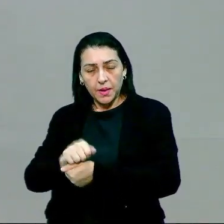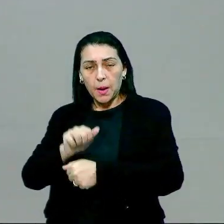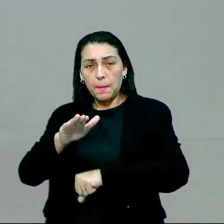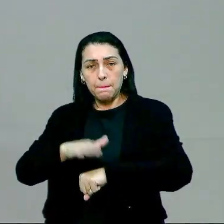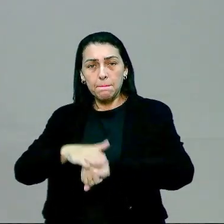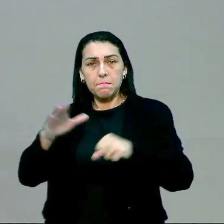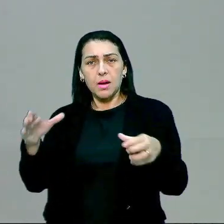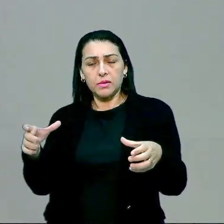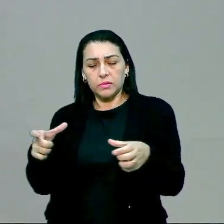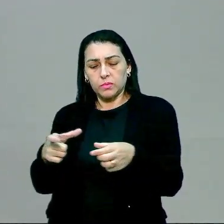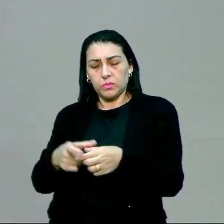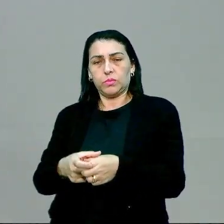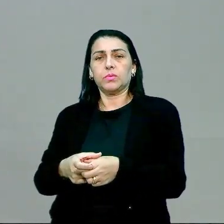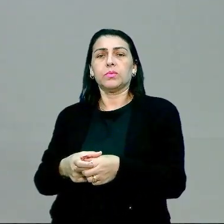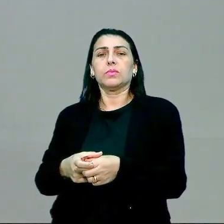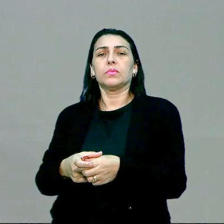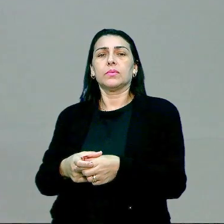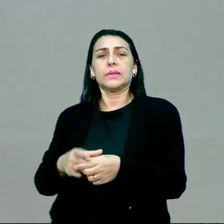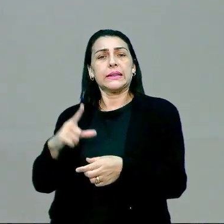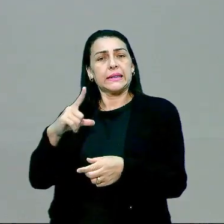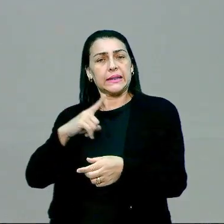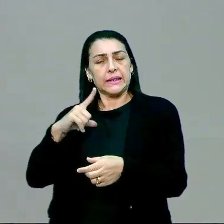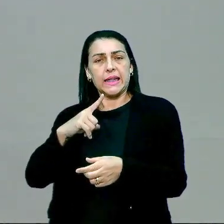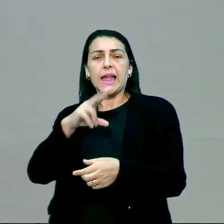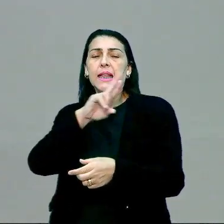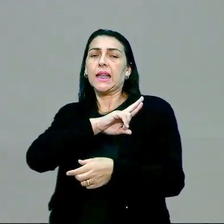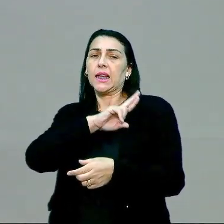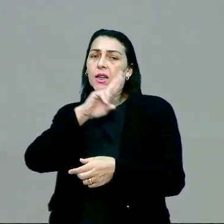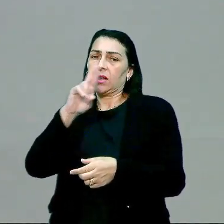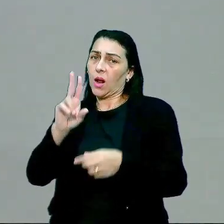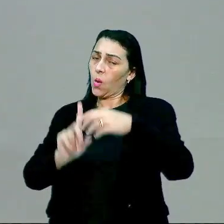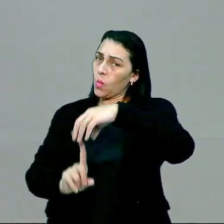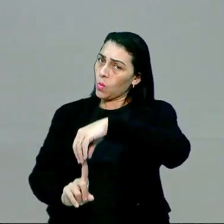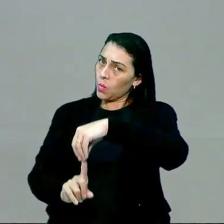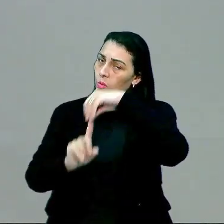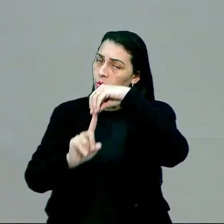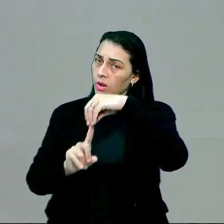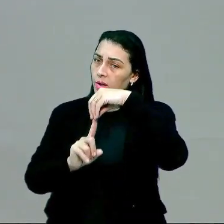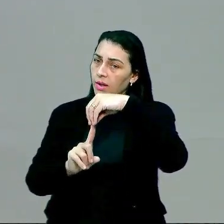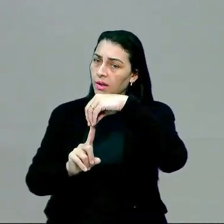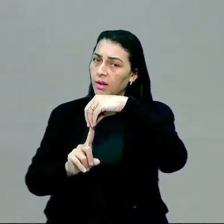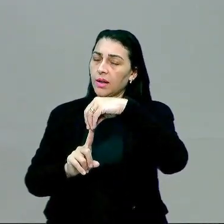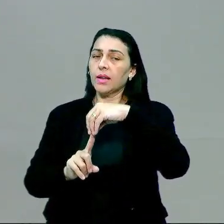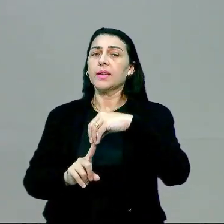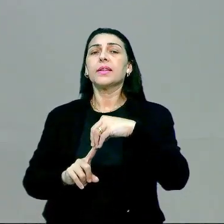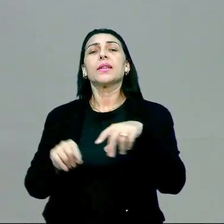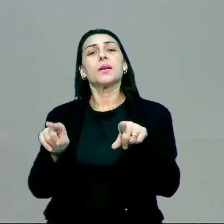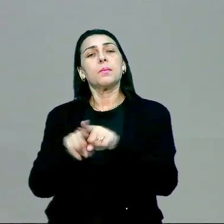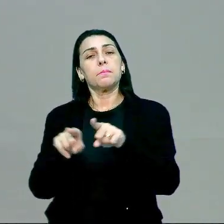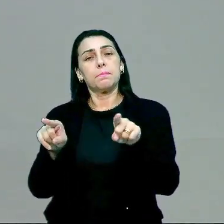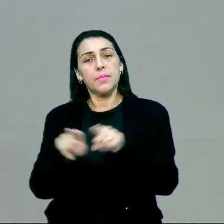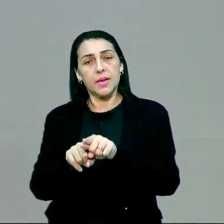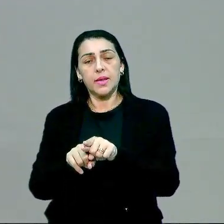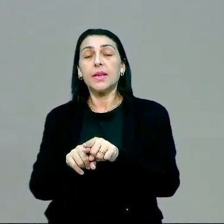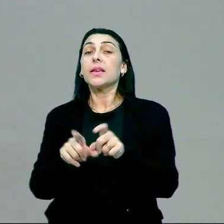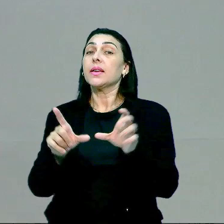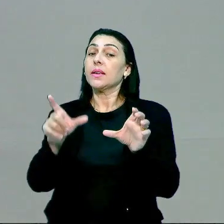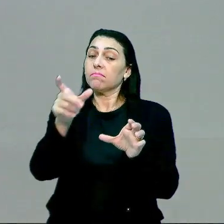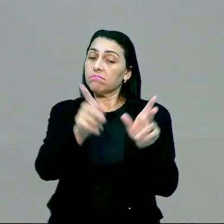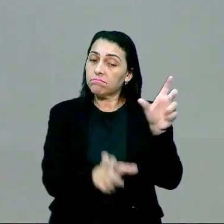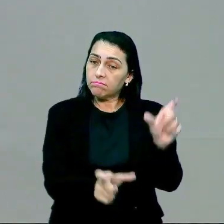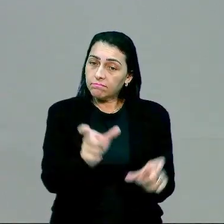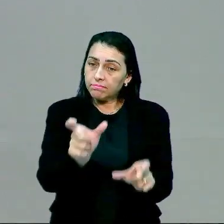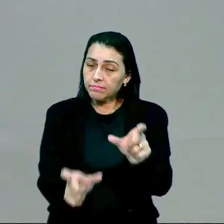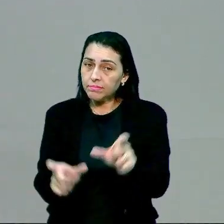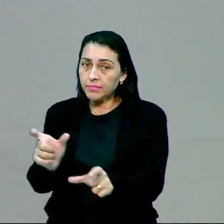mais homogêneos. Eles têm aquela religião única e, obviamente, todos aqueles membros